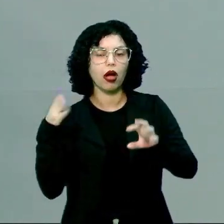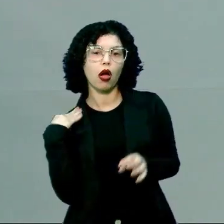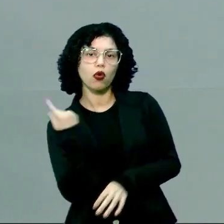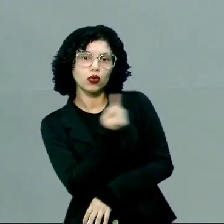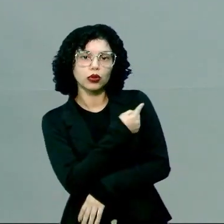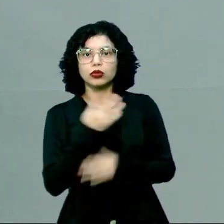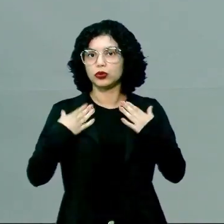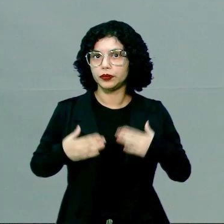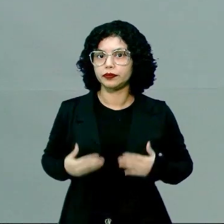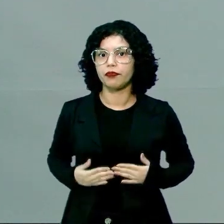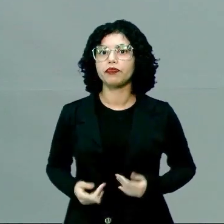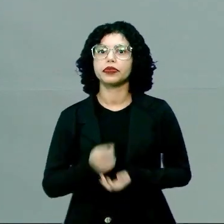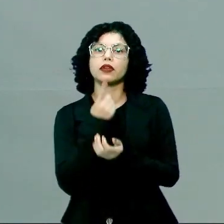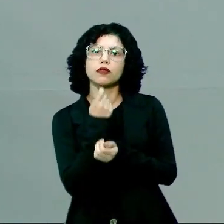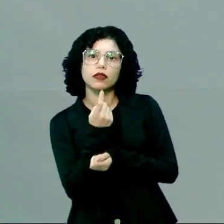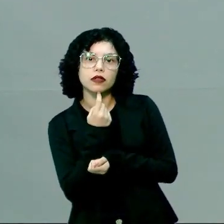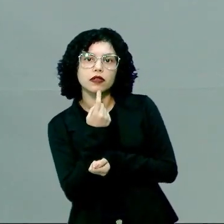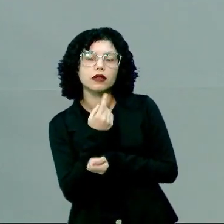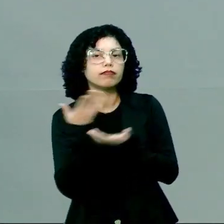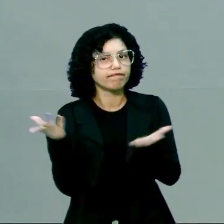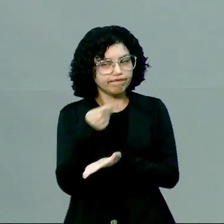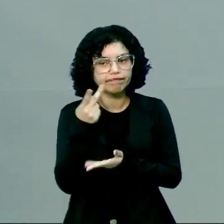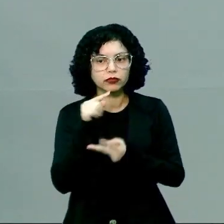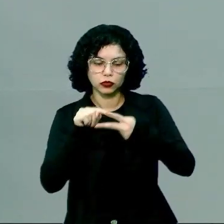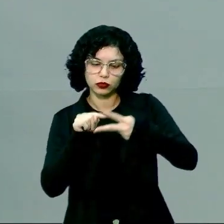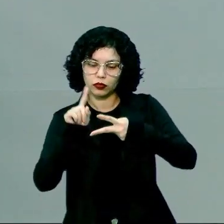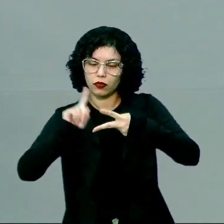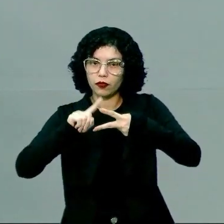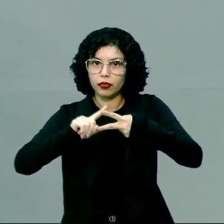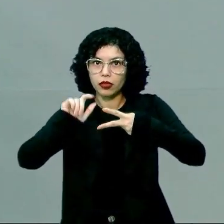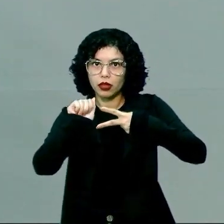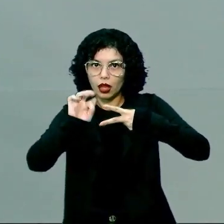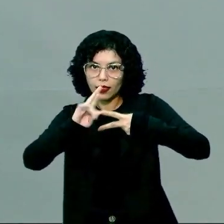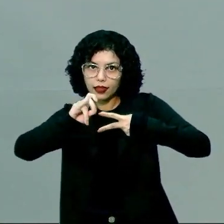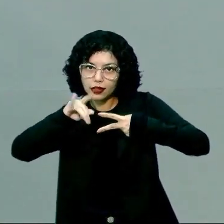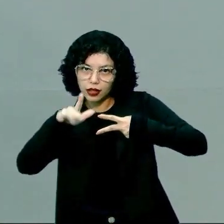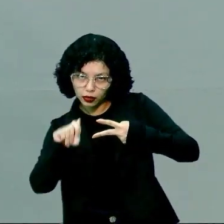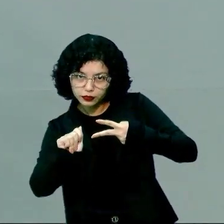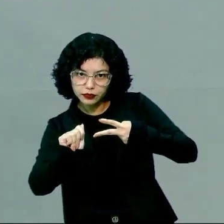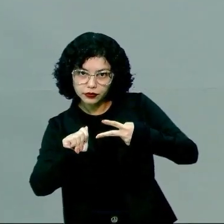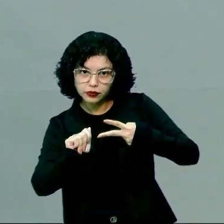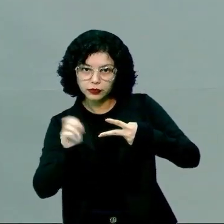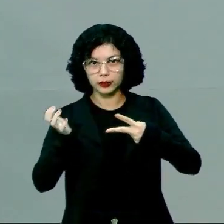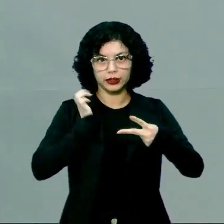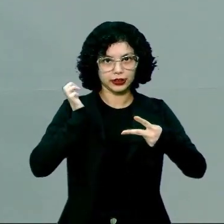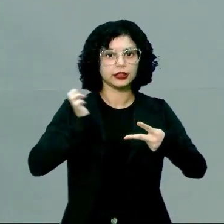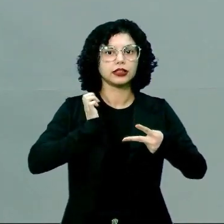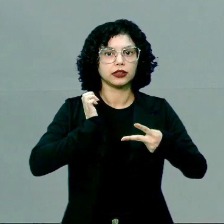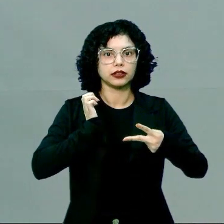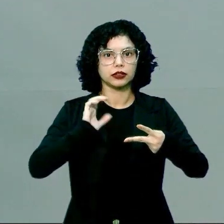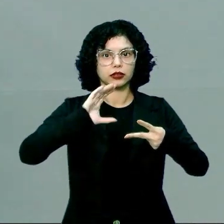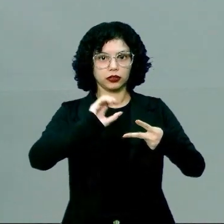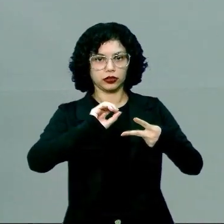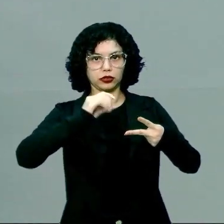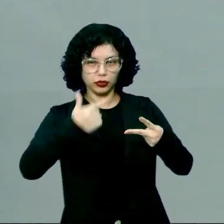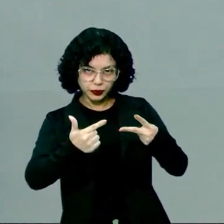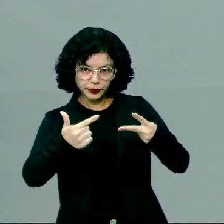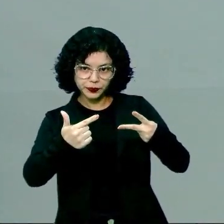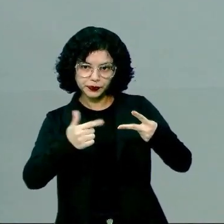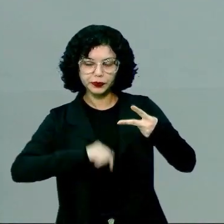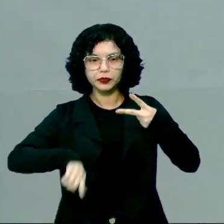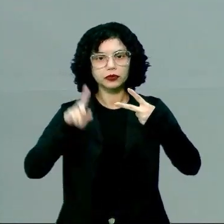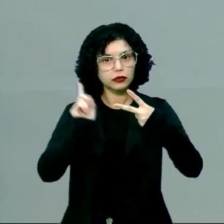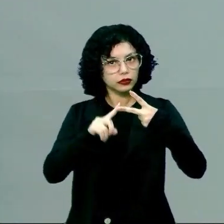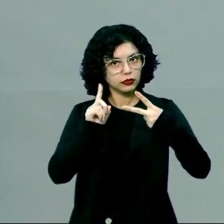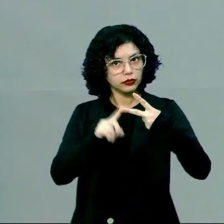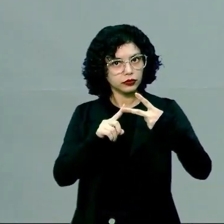dois tipos de sangue, por assim dizer. Temos o sangue arterial, que é rico em gás oxigênio, e